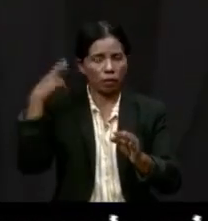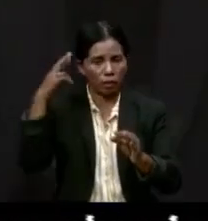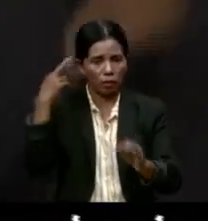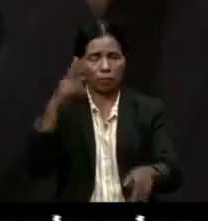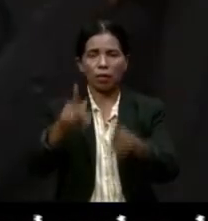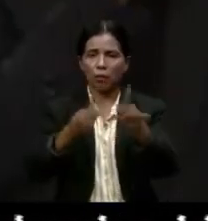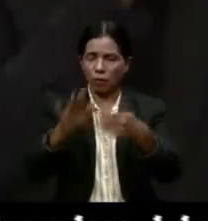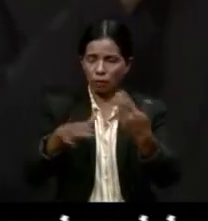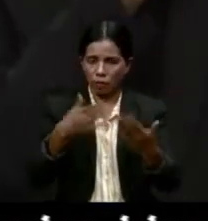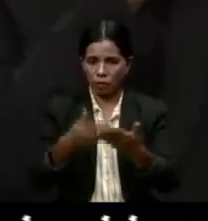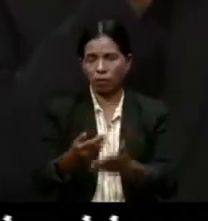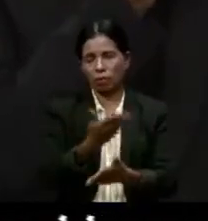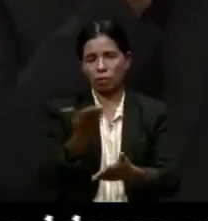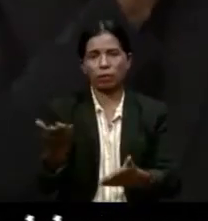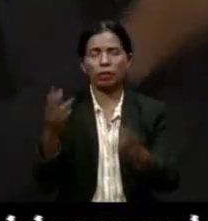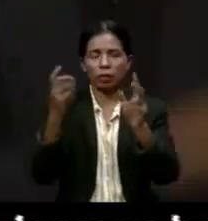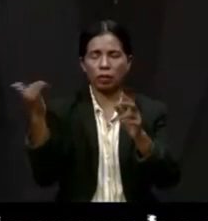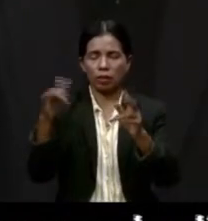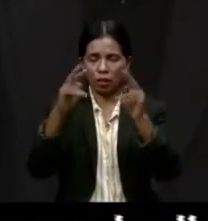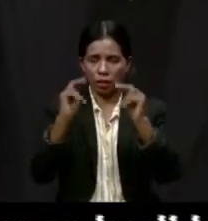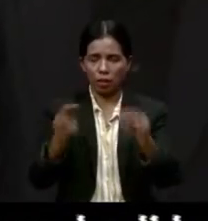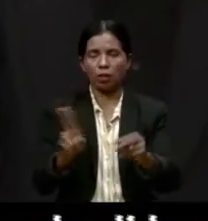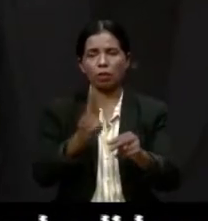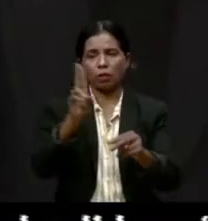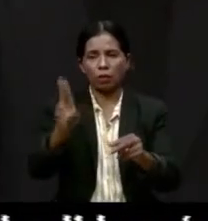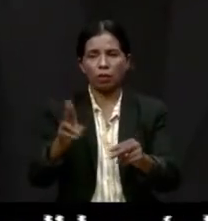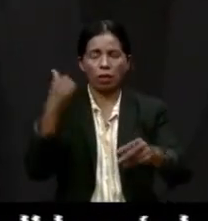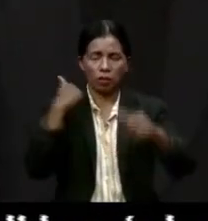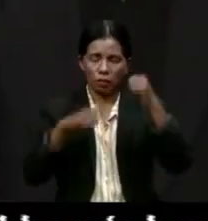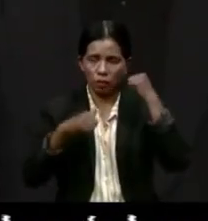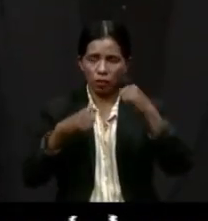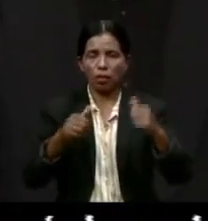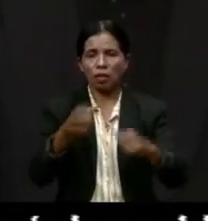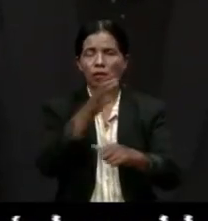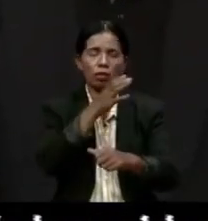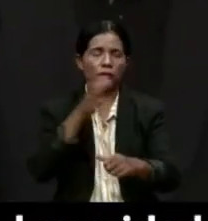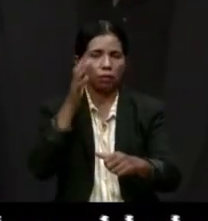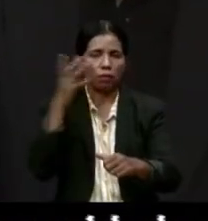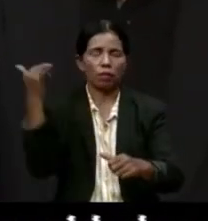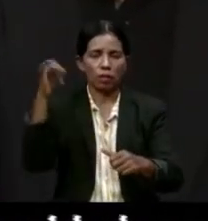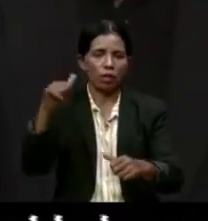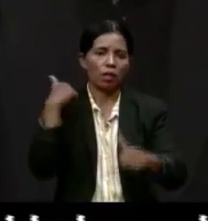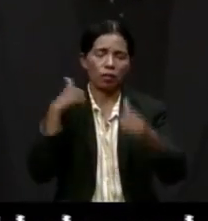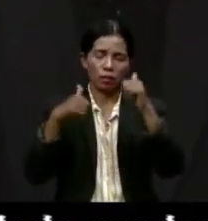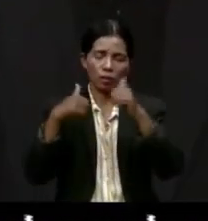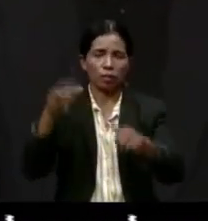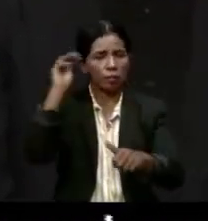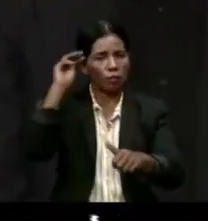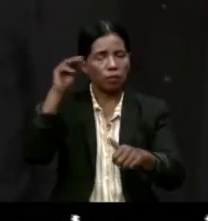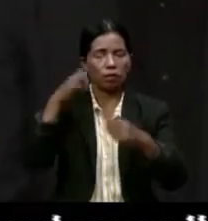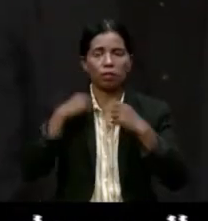komunidade. Ini tinggi kuat yang sama kasiu bati bilari agrikultur sernia. Sira nabe